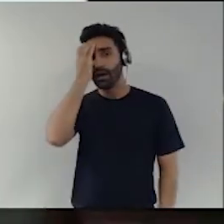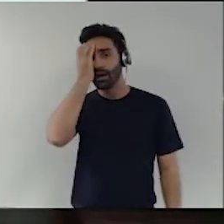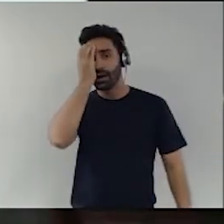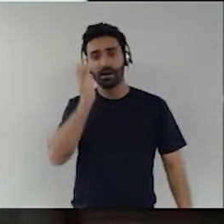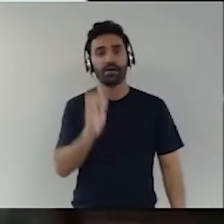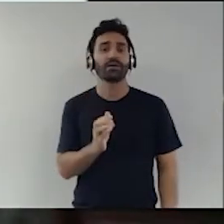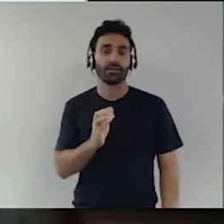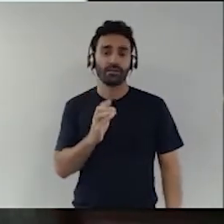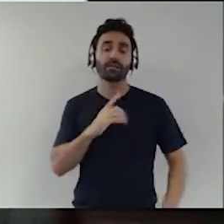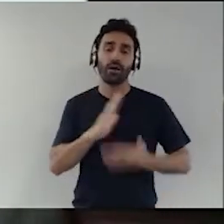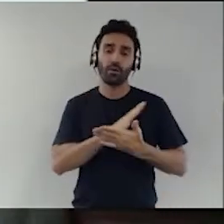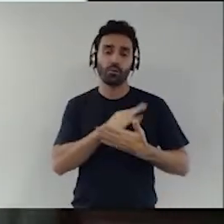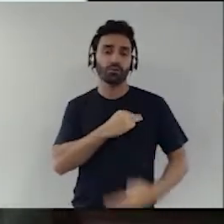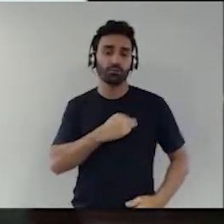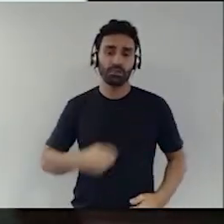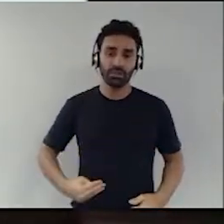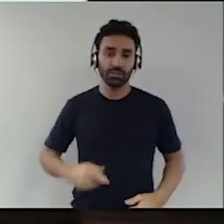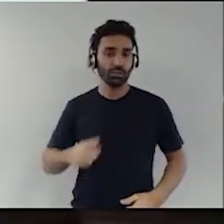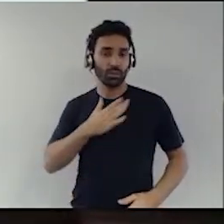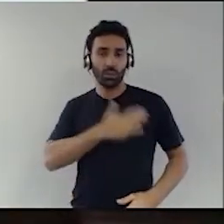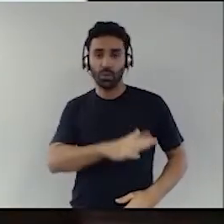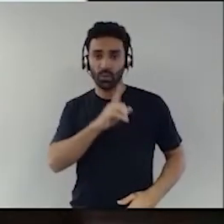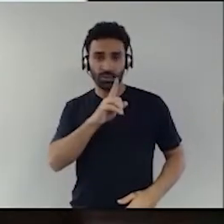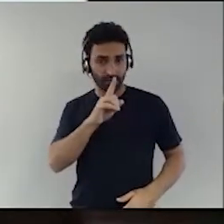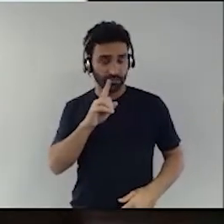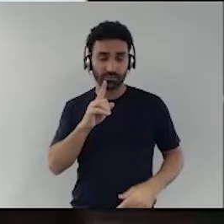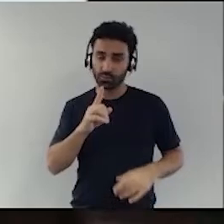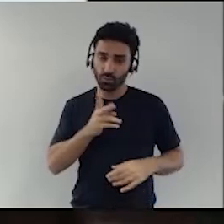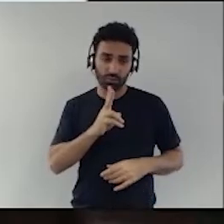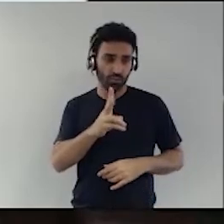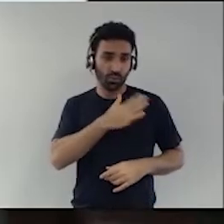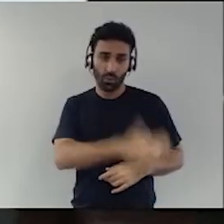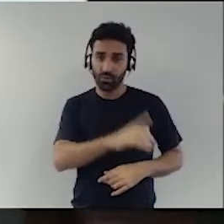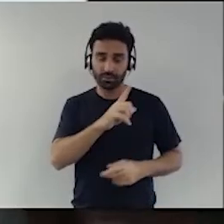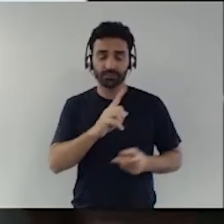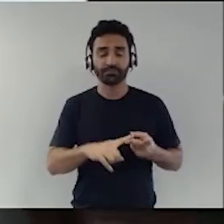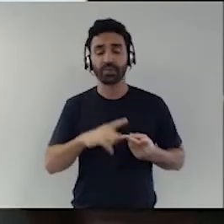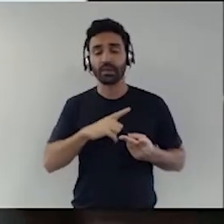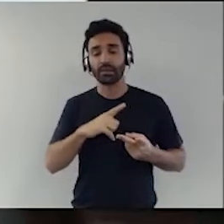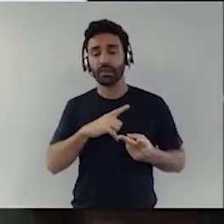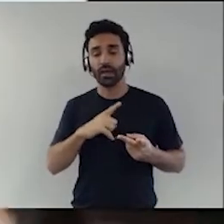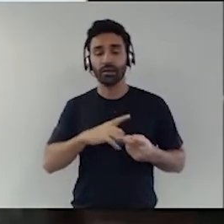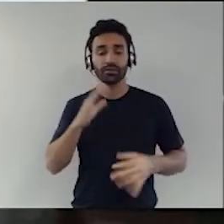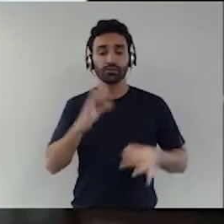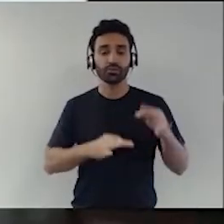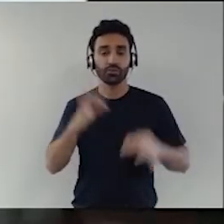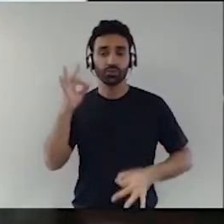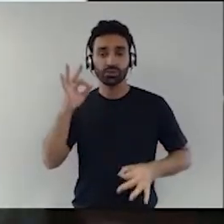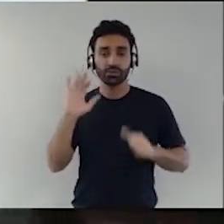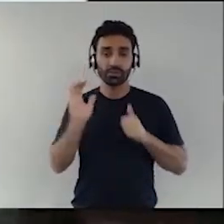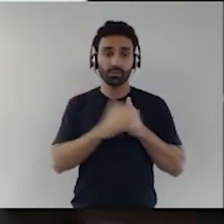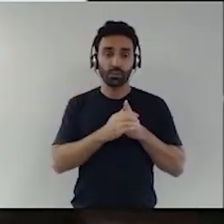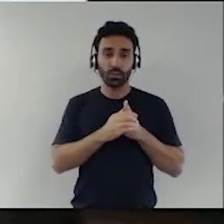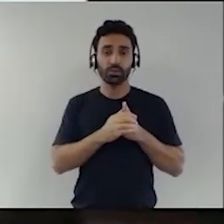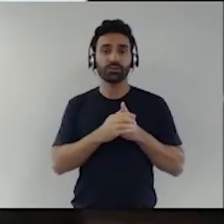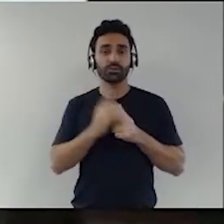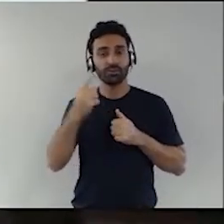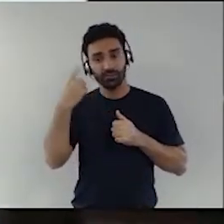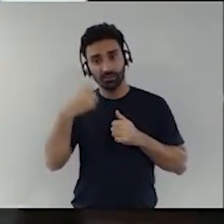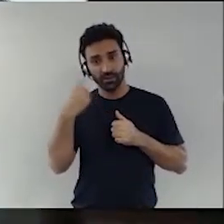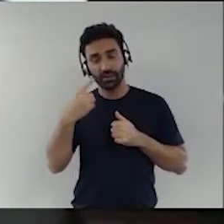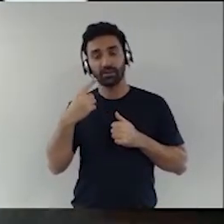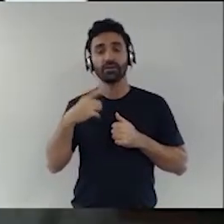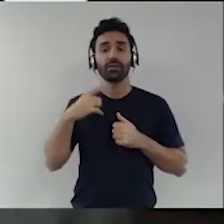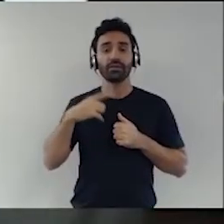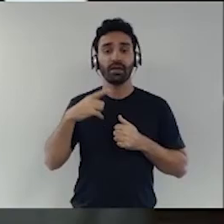temos ministros que não gostavam de atender advogado, continuam não gostando. Temos o juiz que se esconde do advogado, temos o plantonista